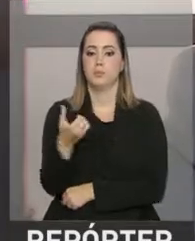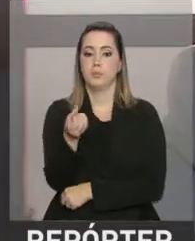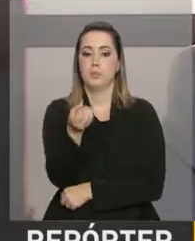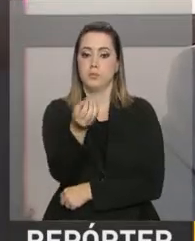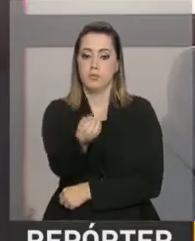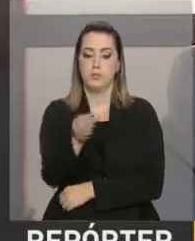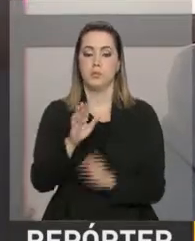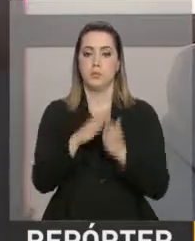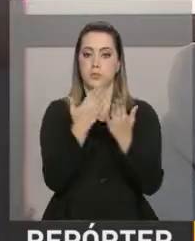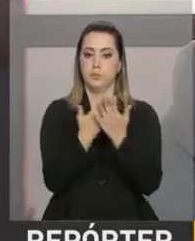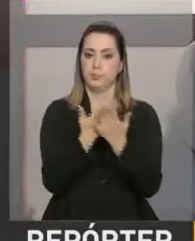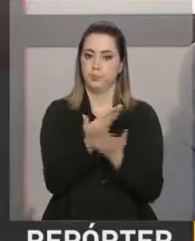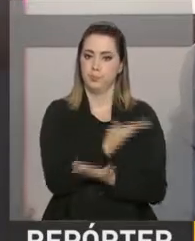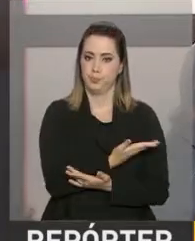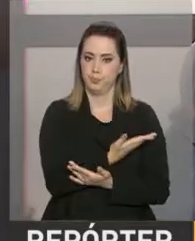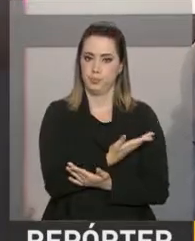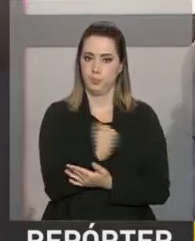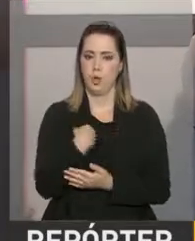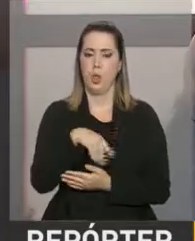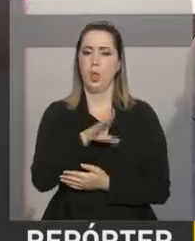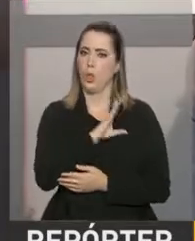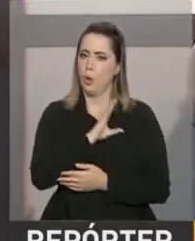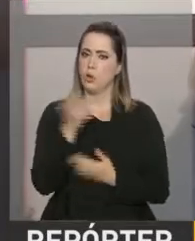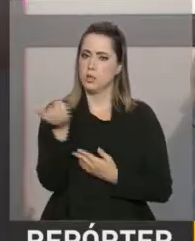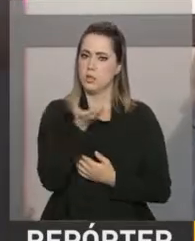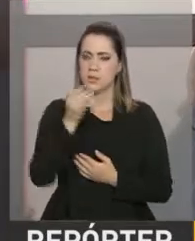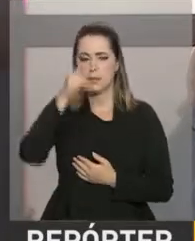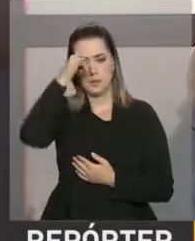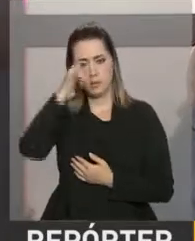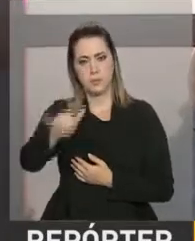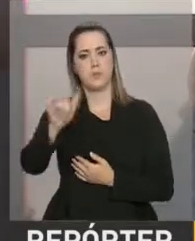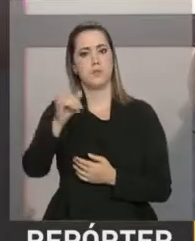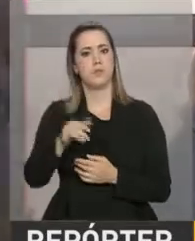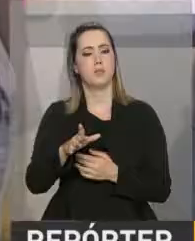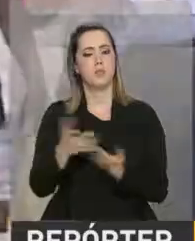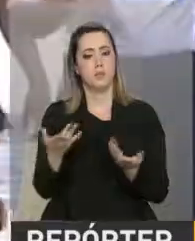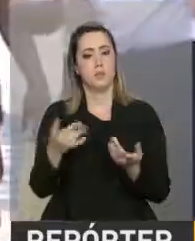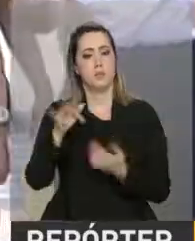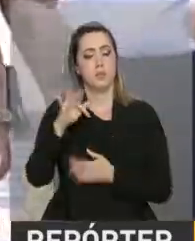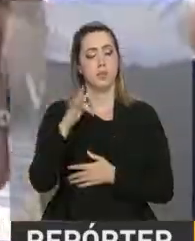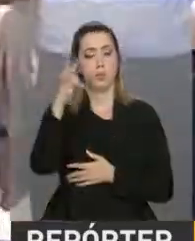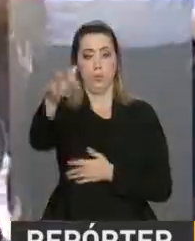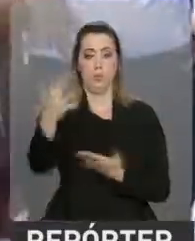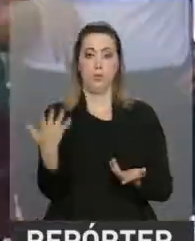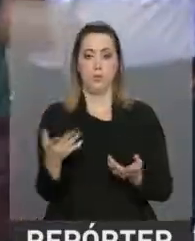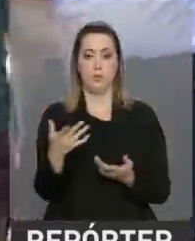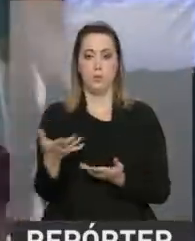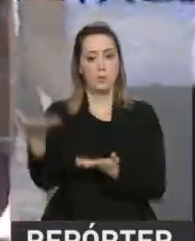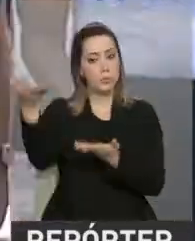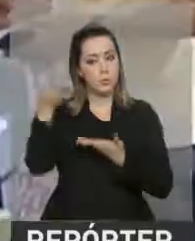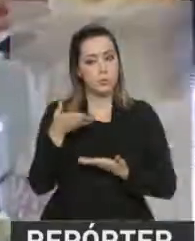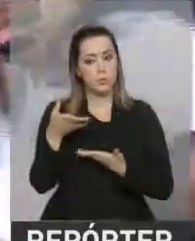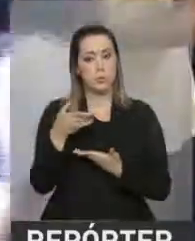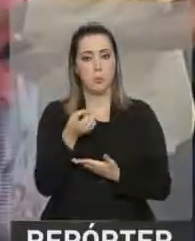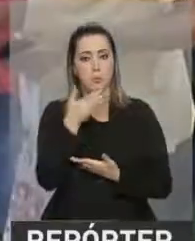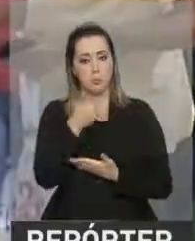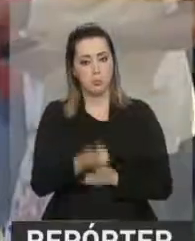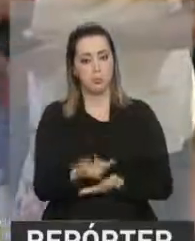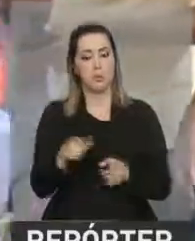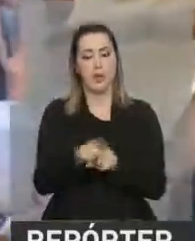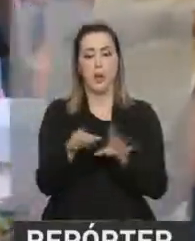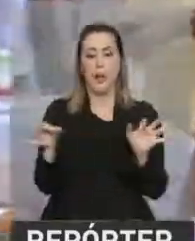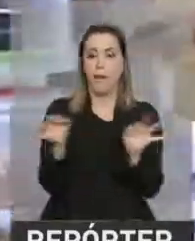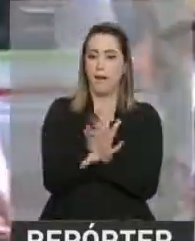de prevenção que a gente tem expectativa de colher muito bons frutos no futuro a proposta pra erradicar a violência doméstica